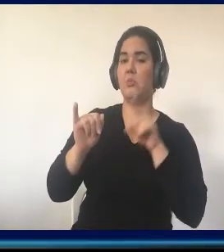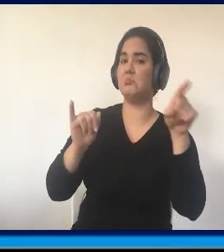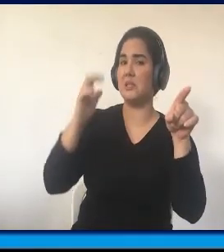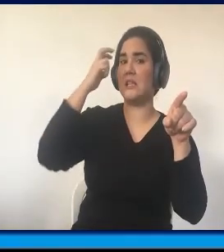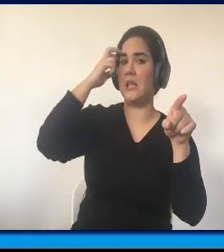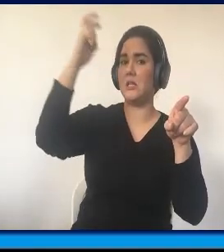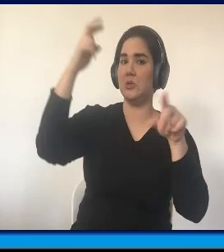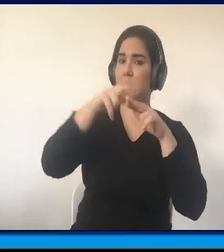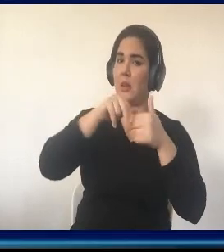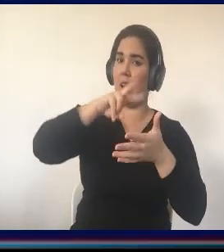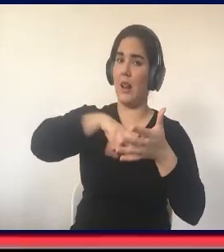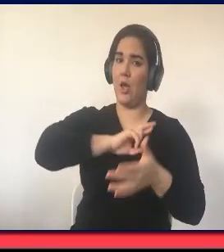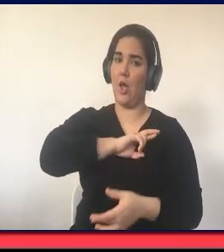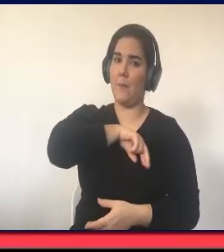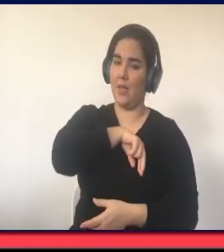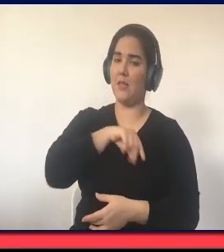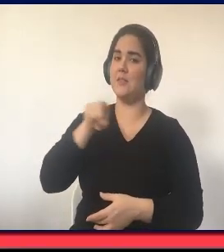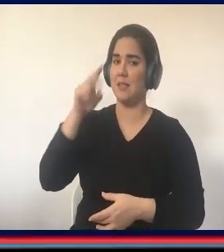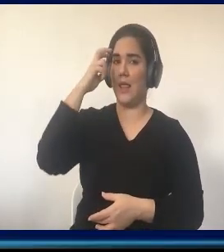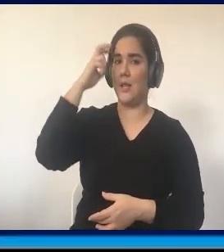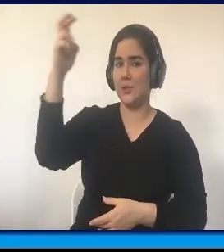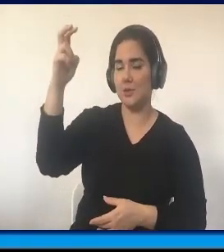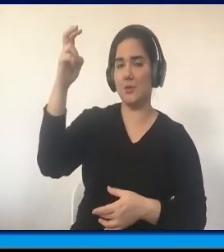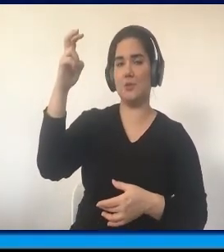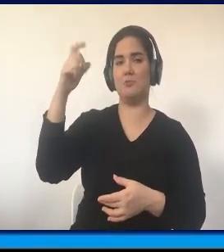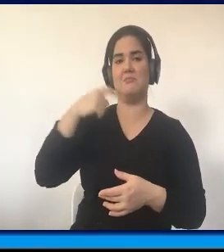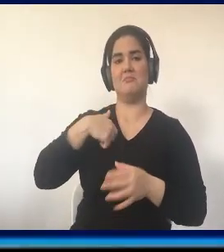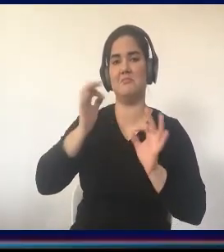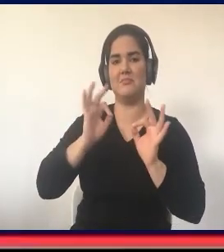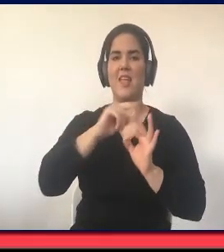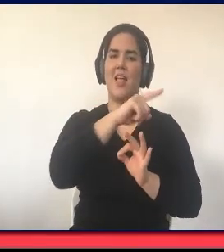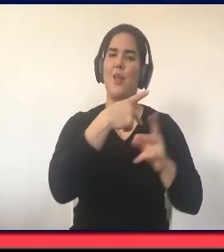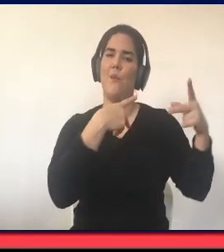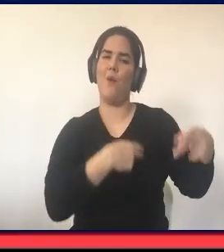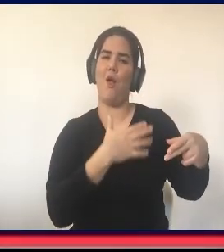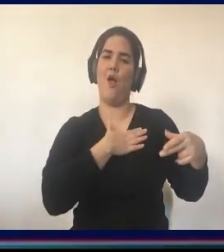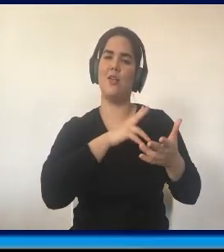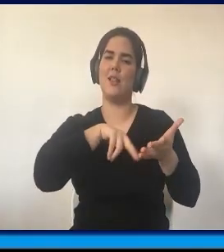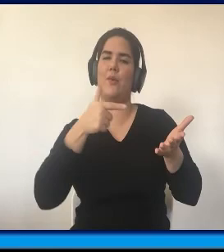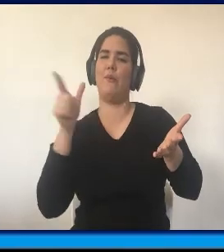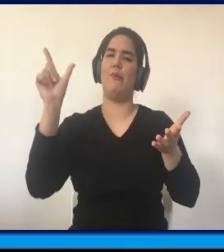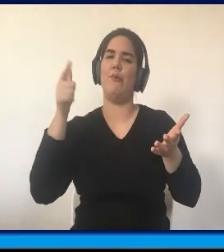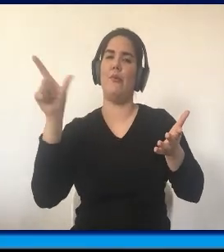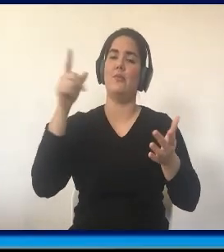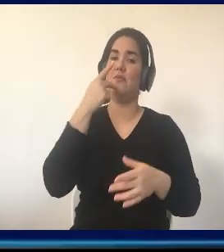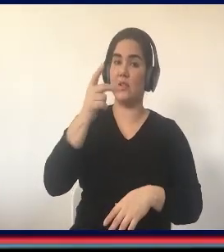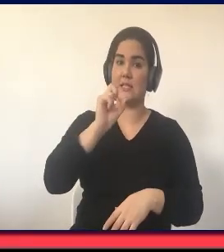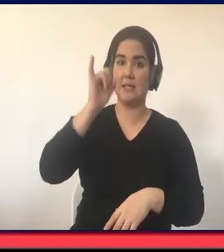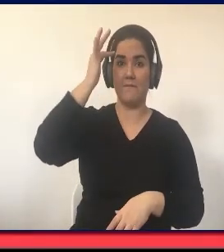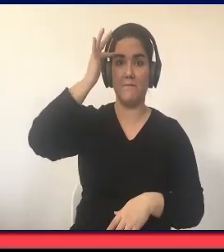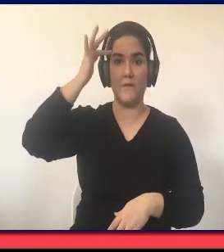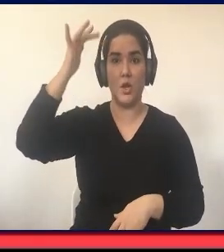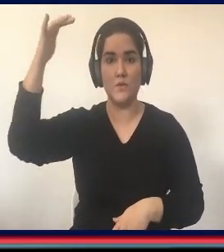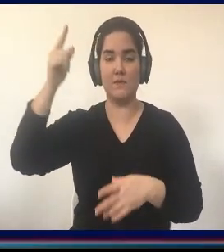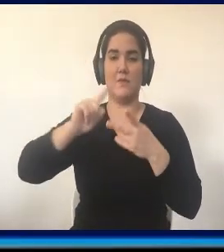porque ele é igual a mim, que ele gosta de ler coisas que ajudam. Ele falou, cara, quem lê romance, quem lê filosofia tem que ser inteligente, cara, porque esses negócios não é